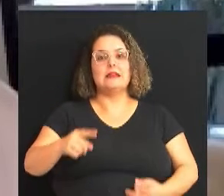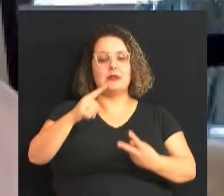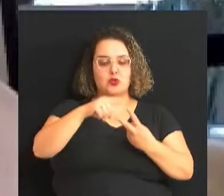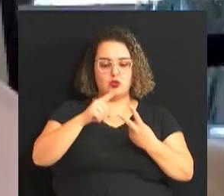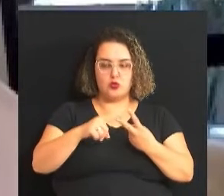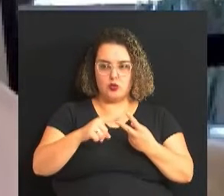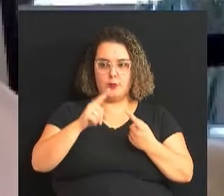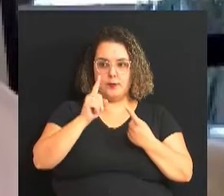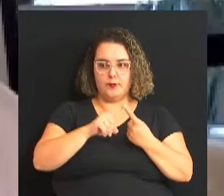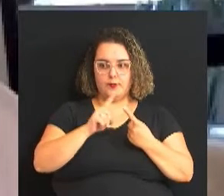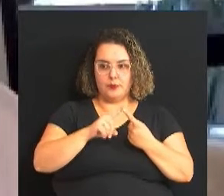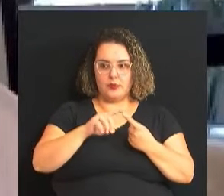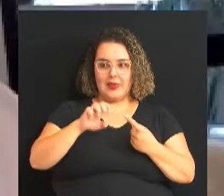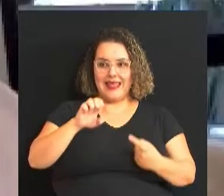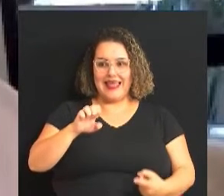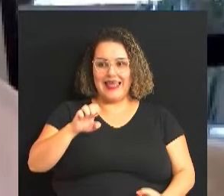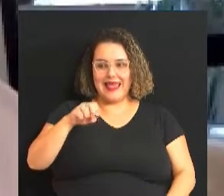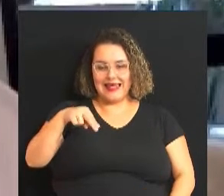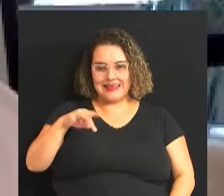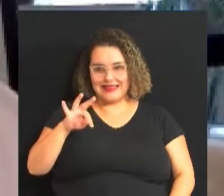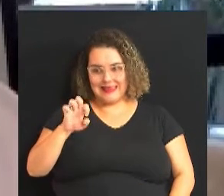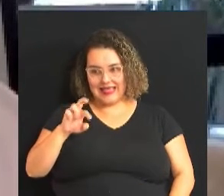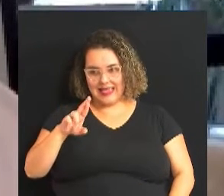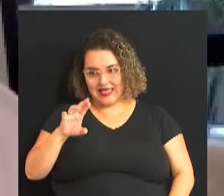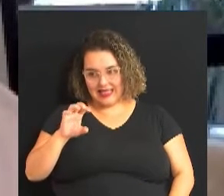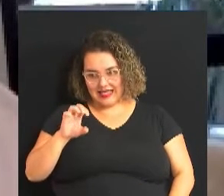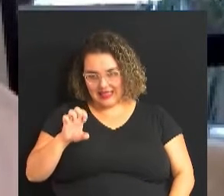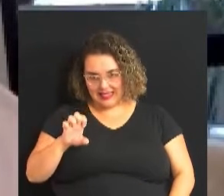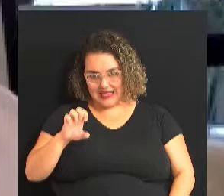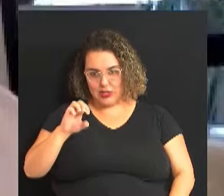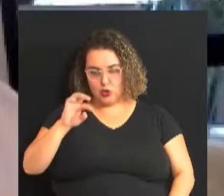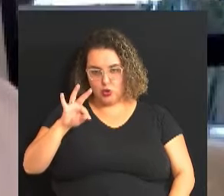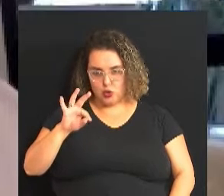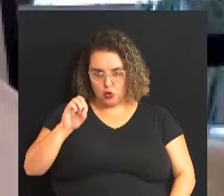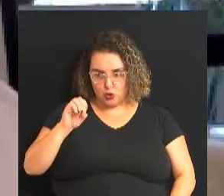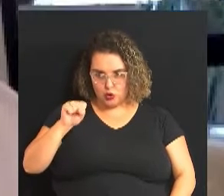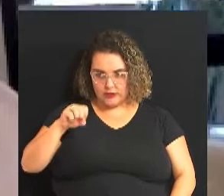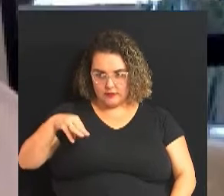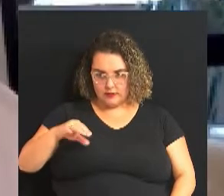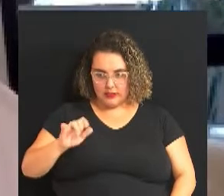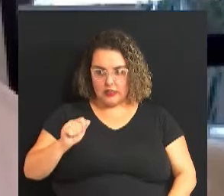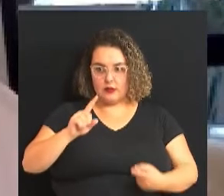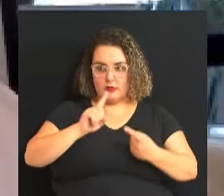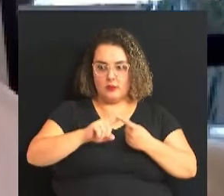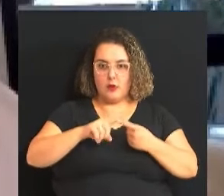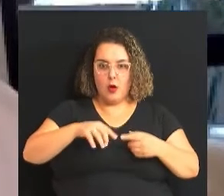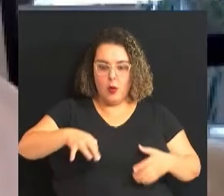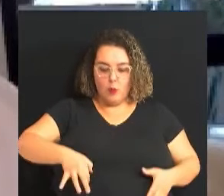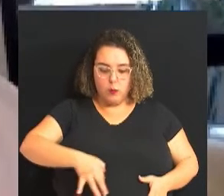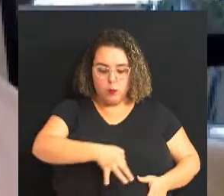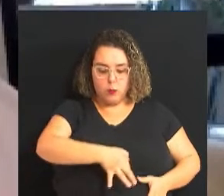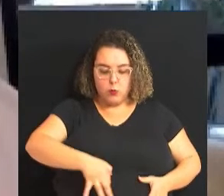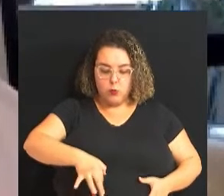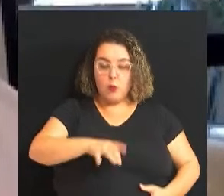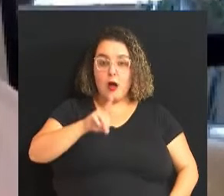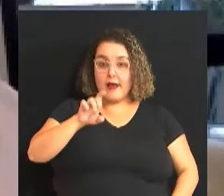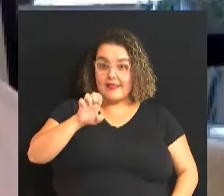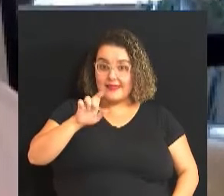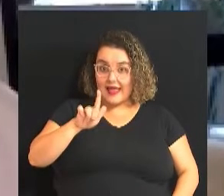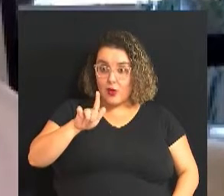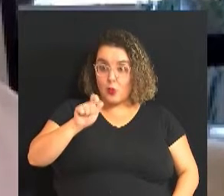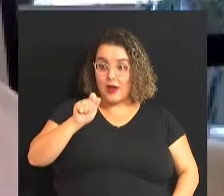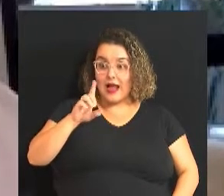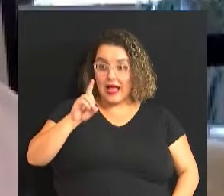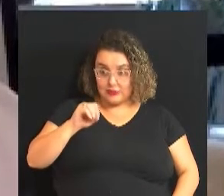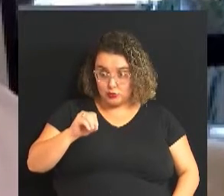uma enterostomia, que é quando você exterioriza o intestino delgado. Mais